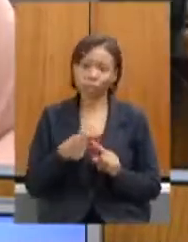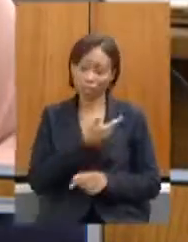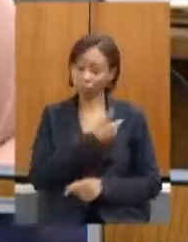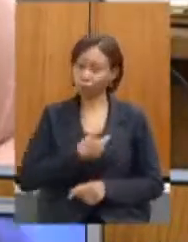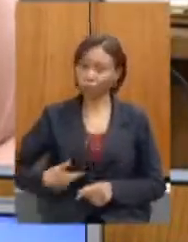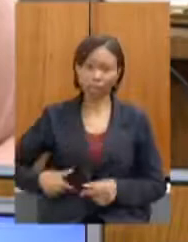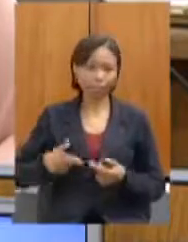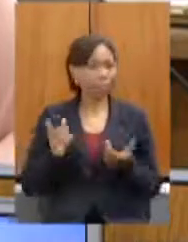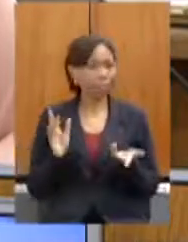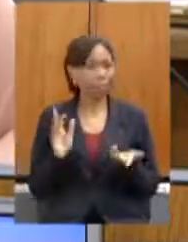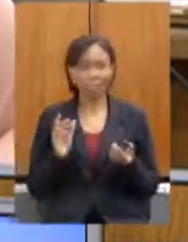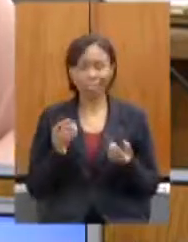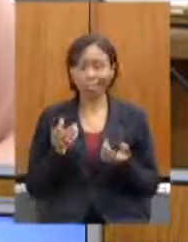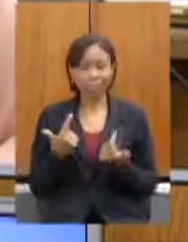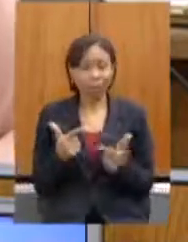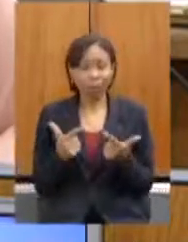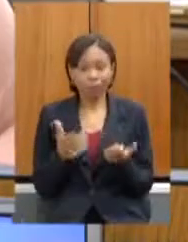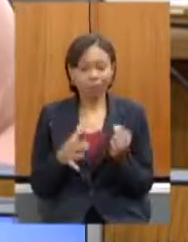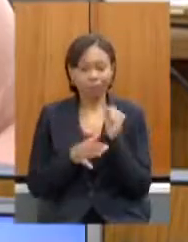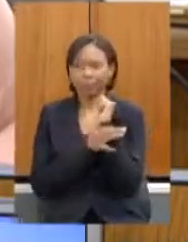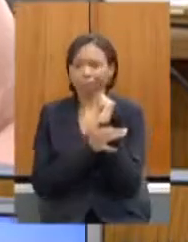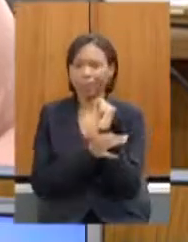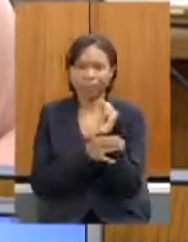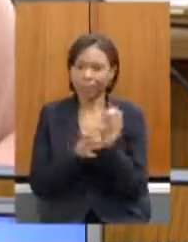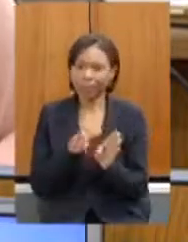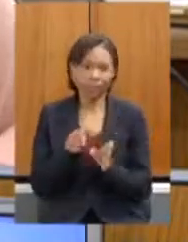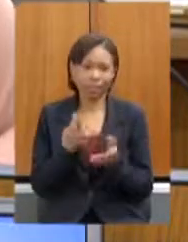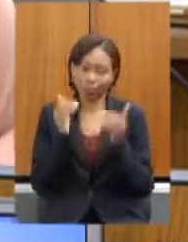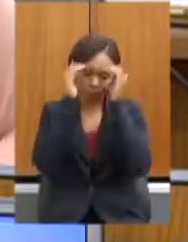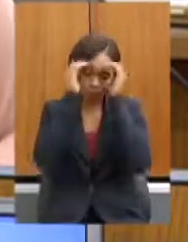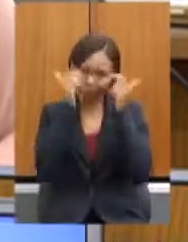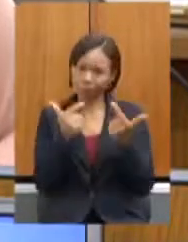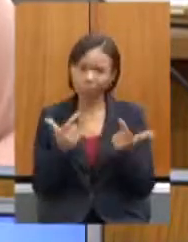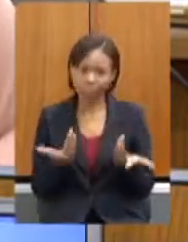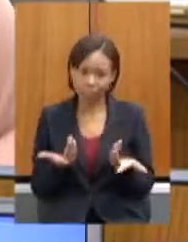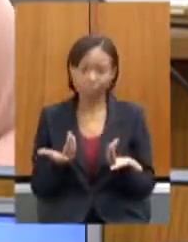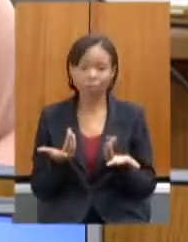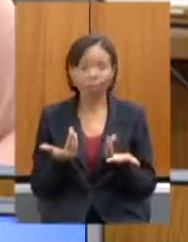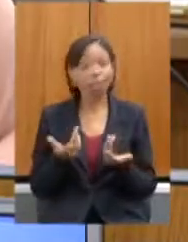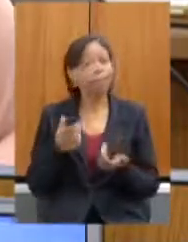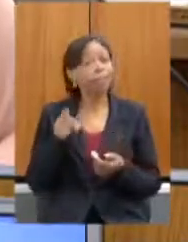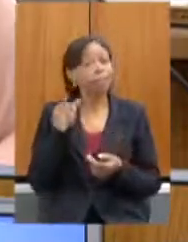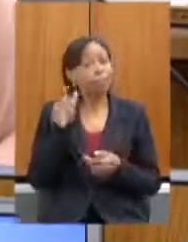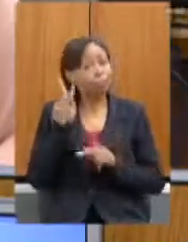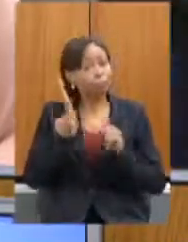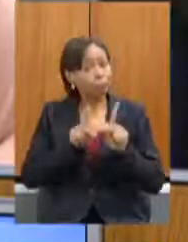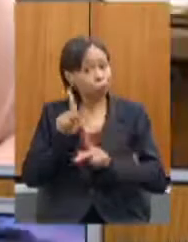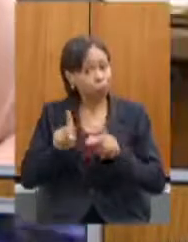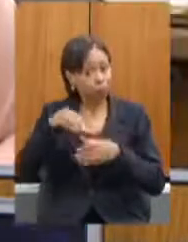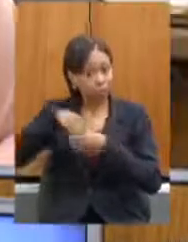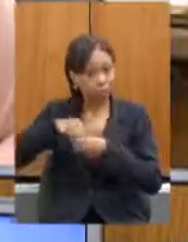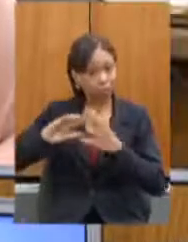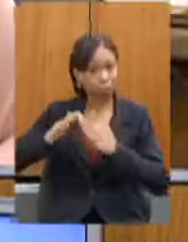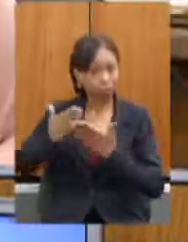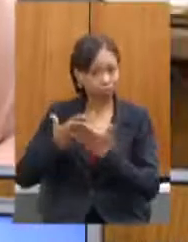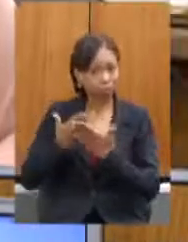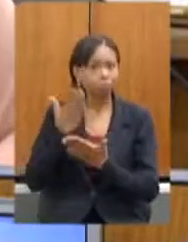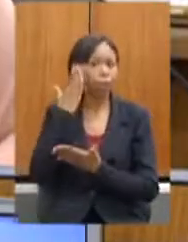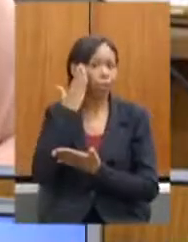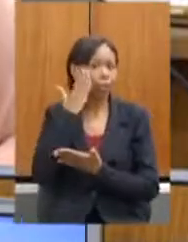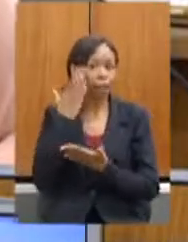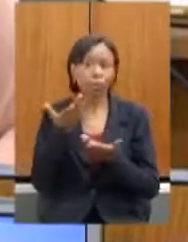de segurança para os seus profissionais e para os alunos e quem tá no dia a dia da escola sabe que nenhum investimento